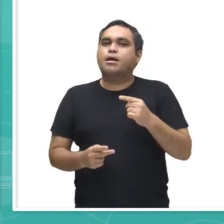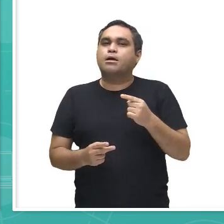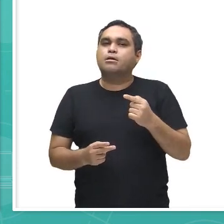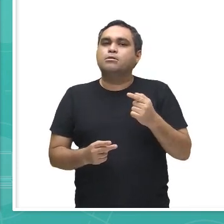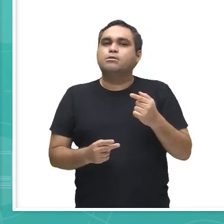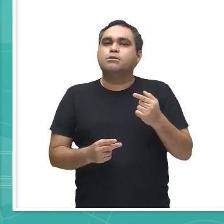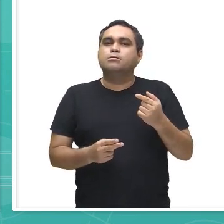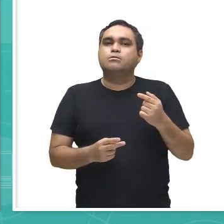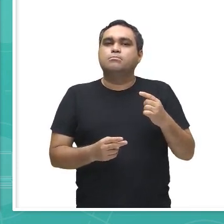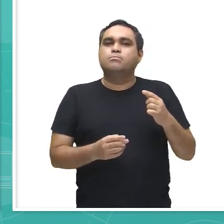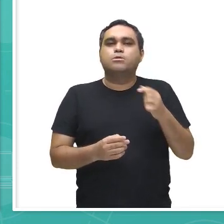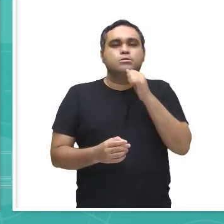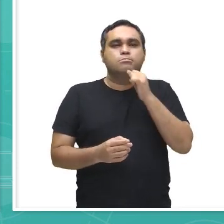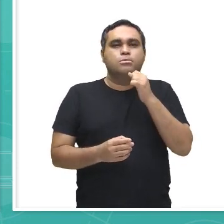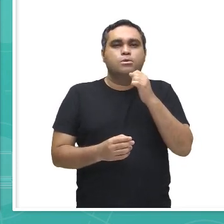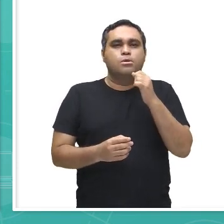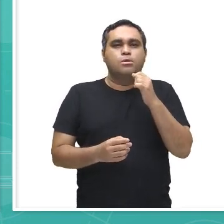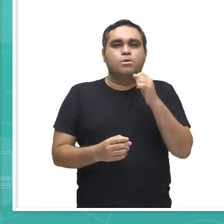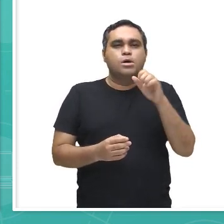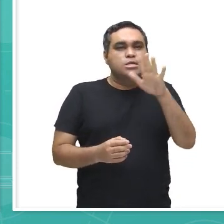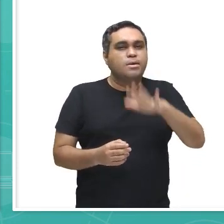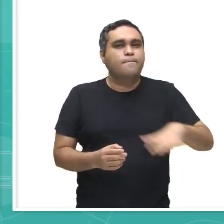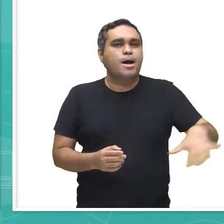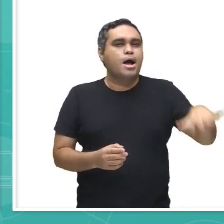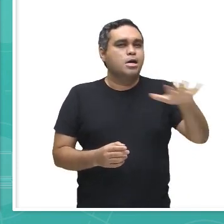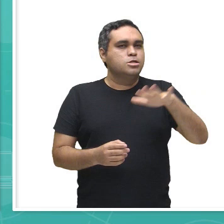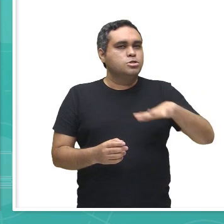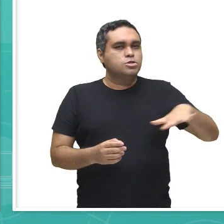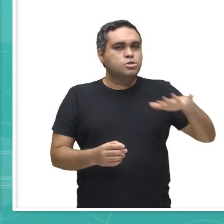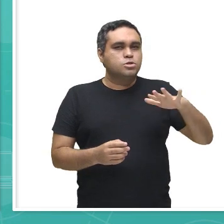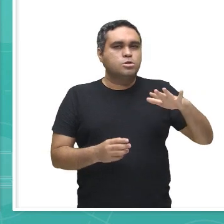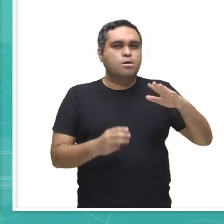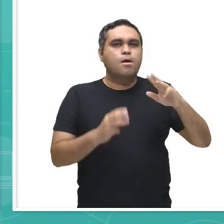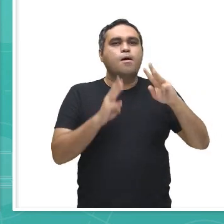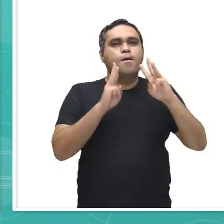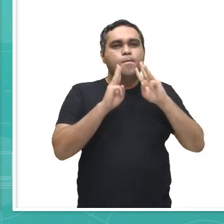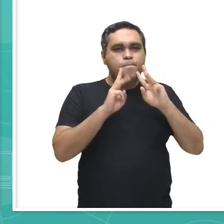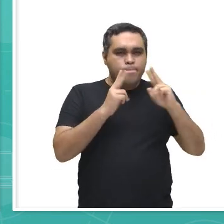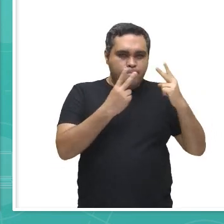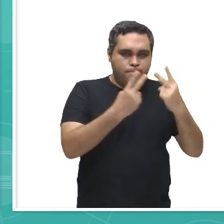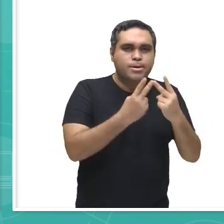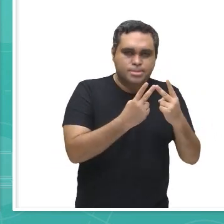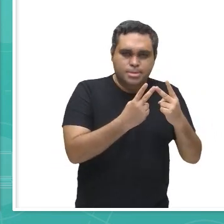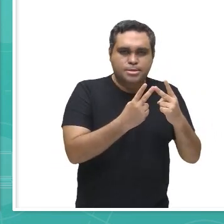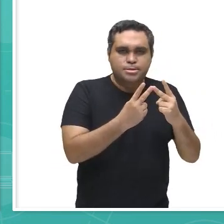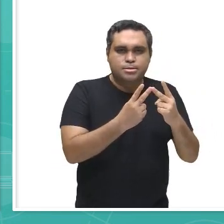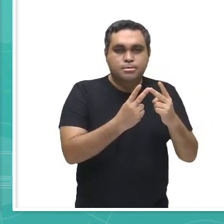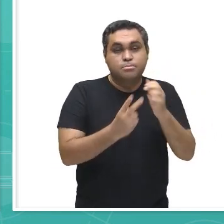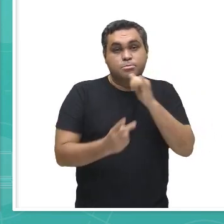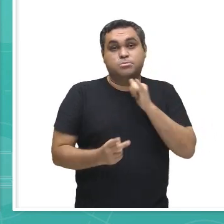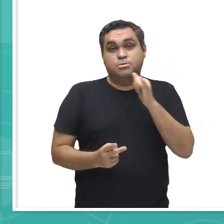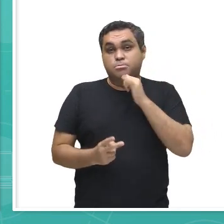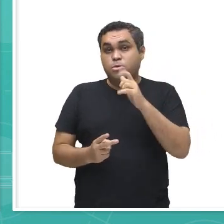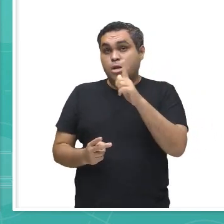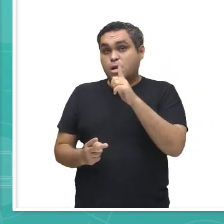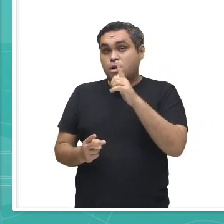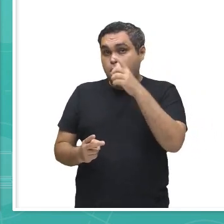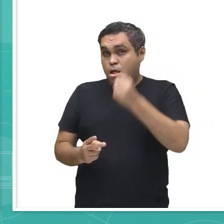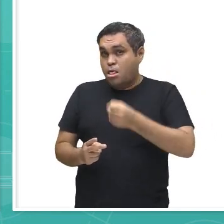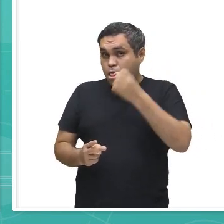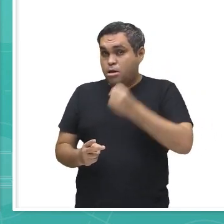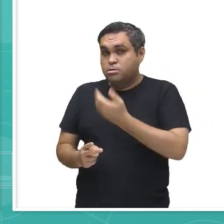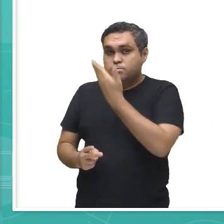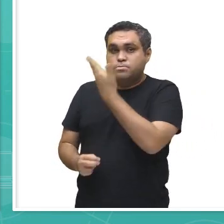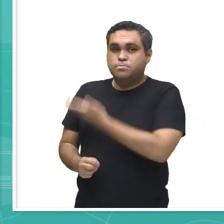ou seja, o espaço que uma matéria vai ocupar, Então, aqui no exemplo do leite, vamos imaginar que